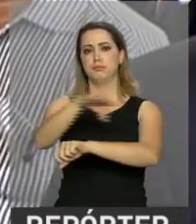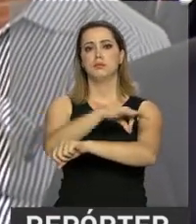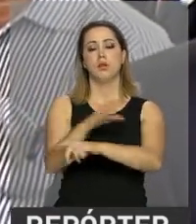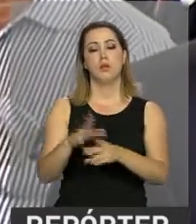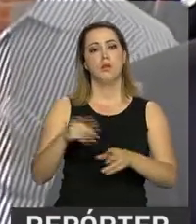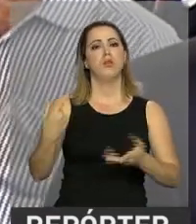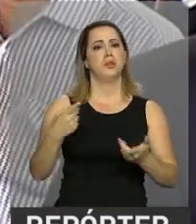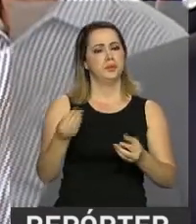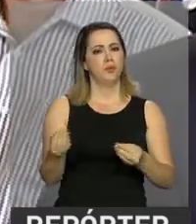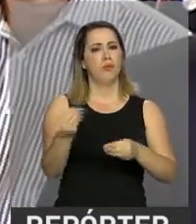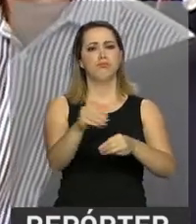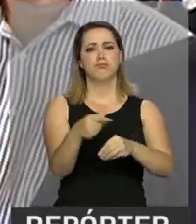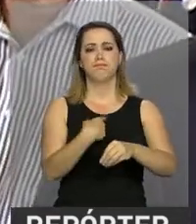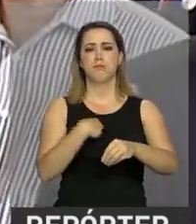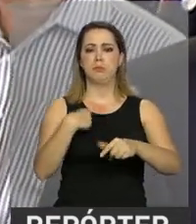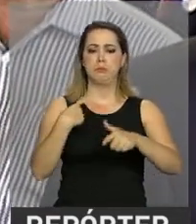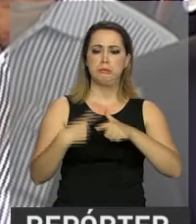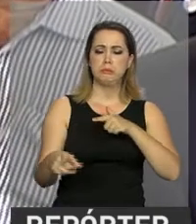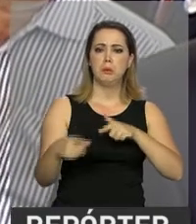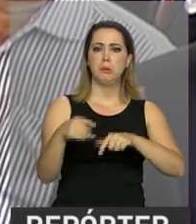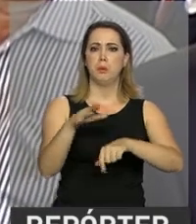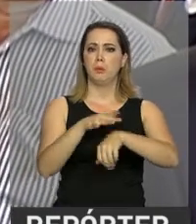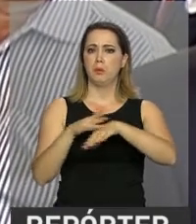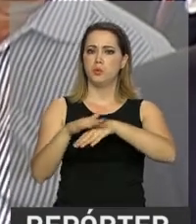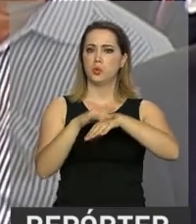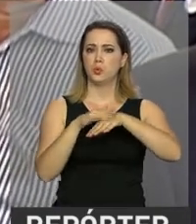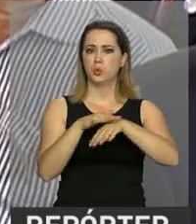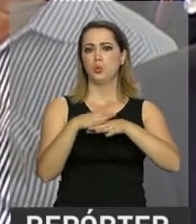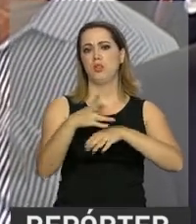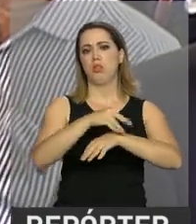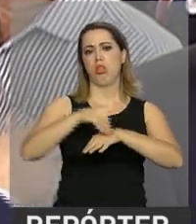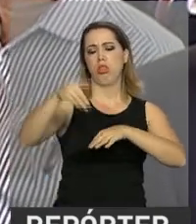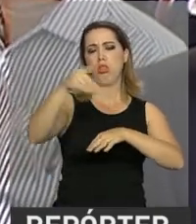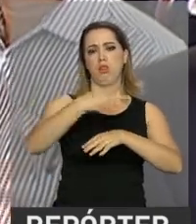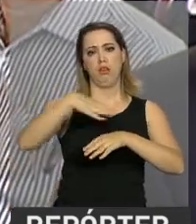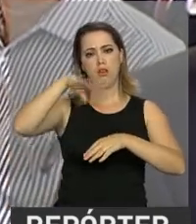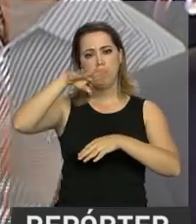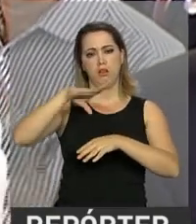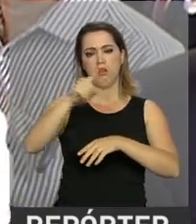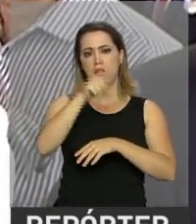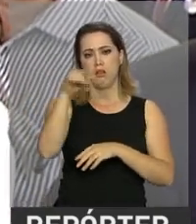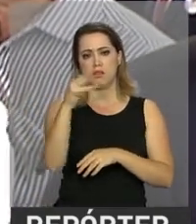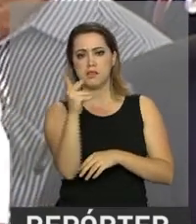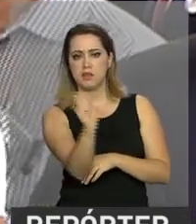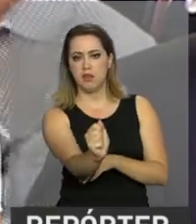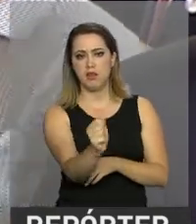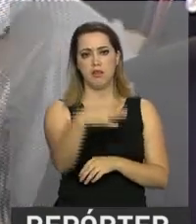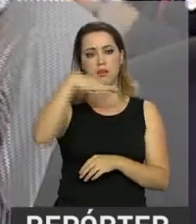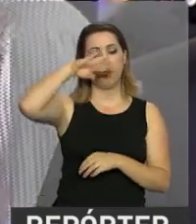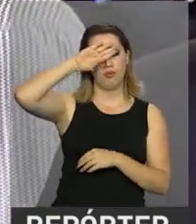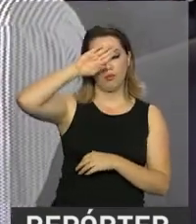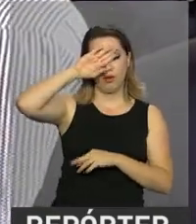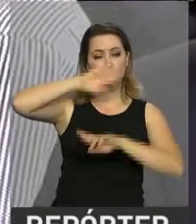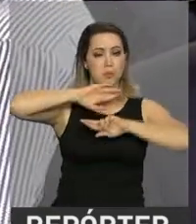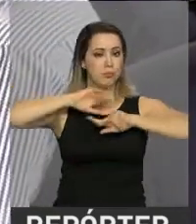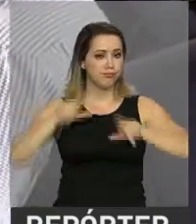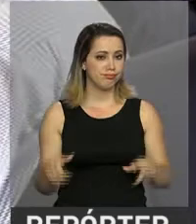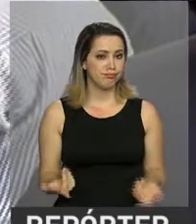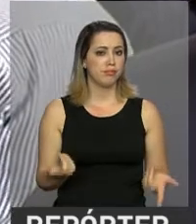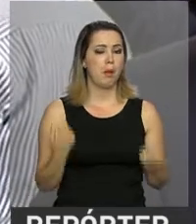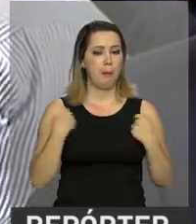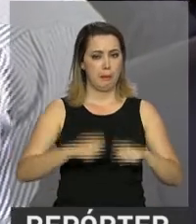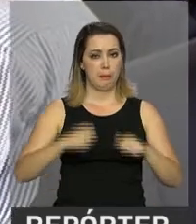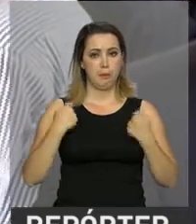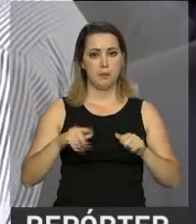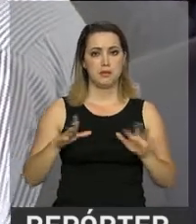tantas doenças ruins como a dengue, chikungunya, zika. Então, há de se ter uma mobilização